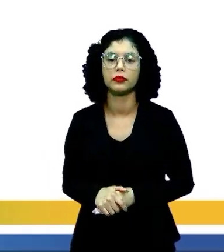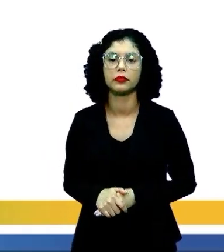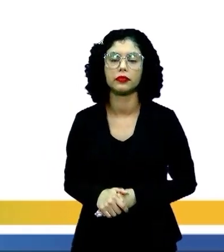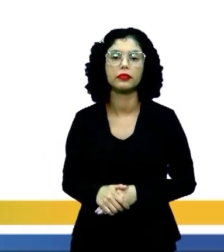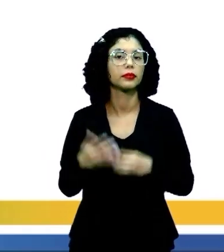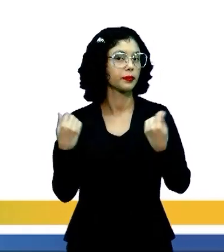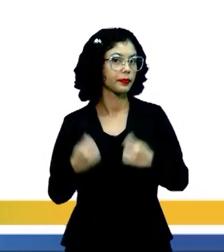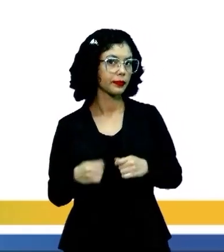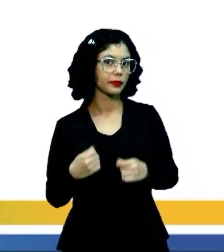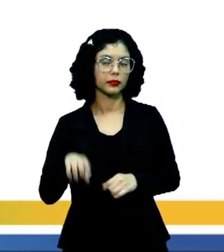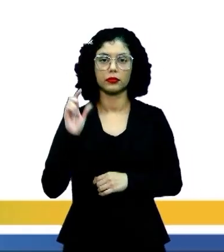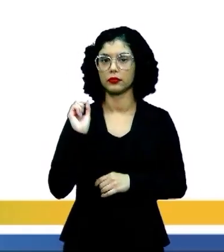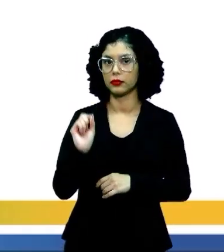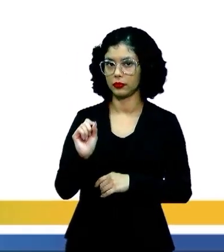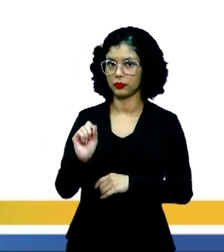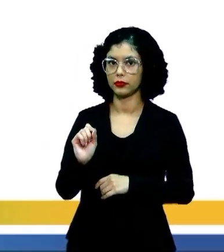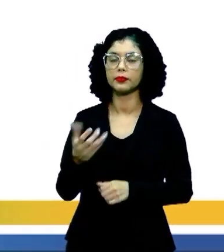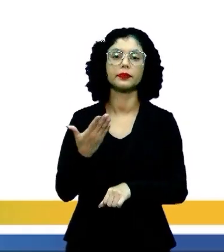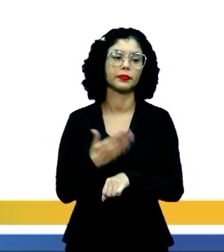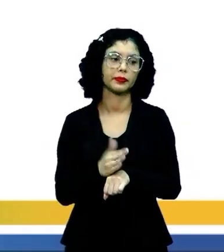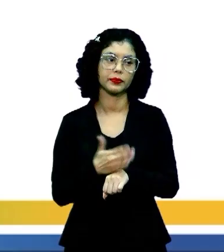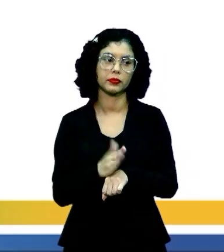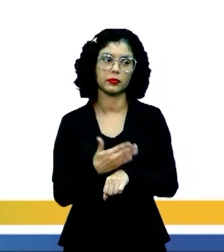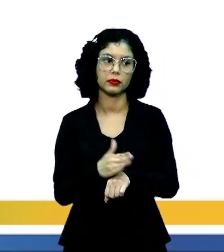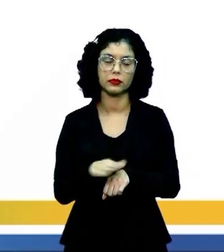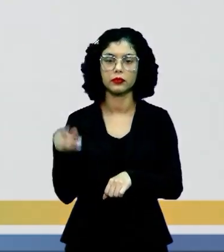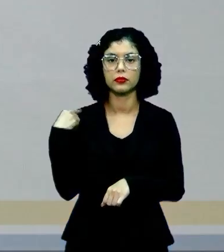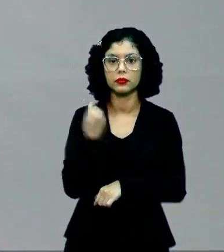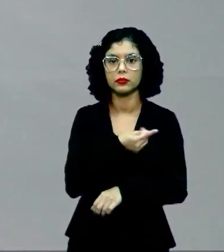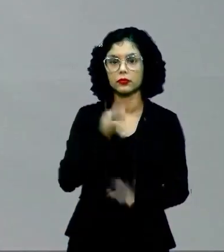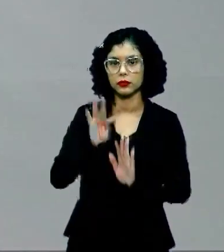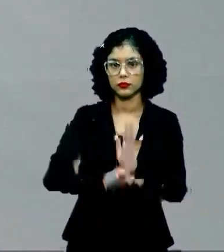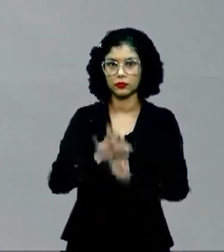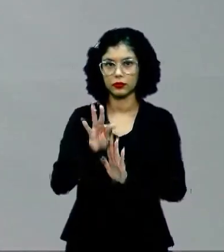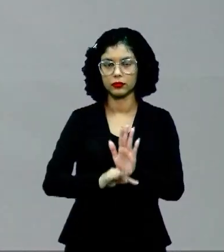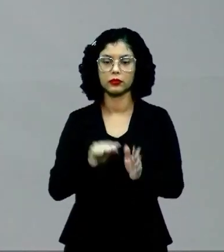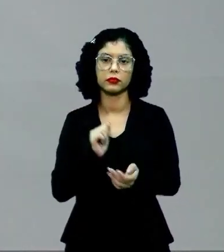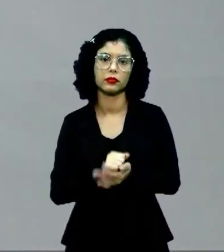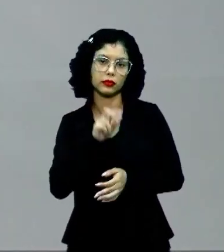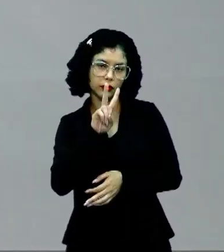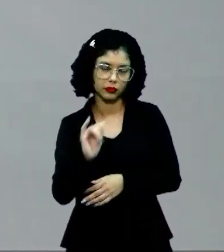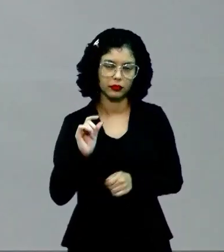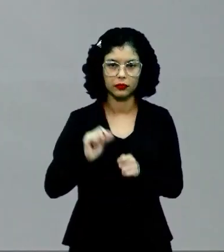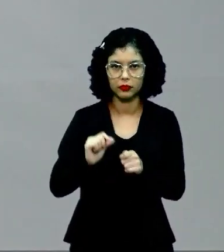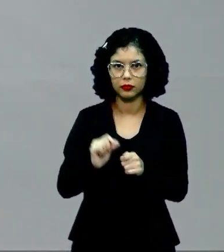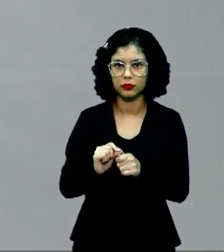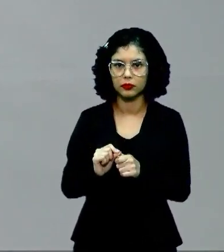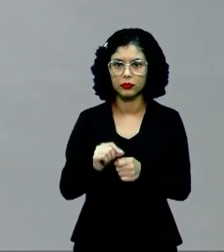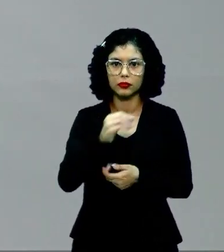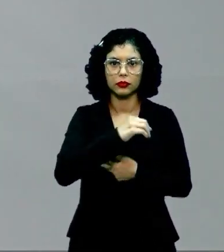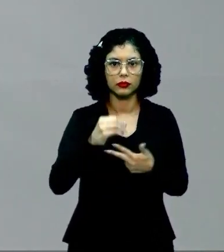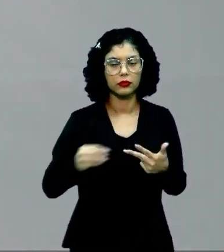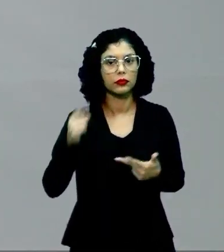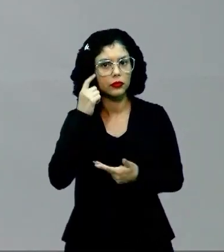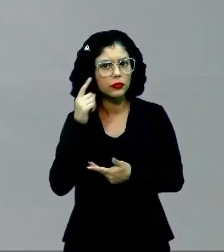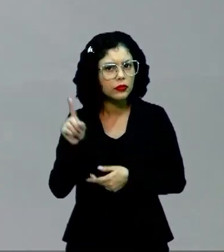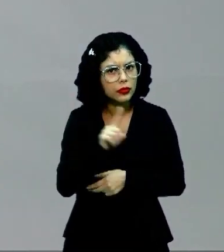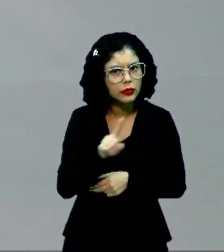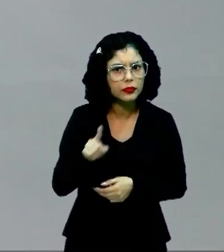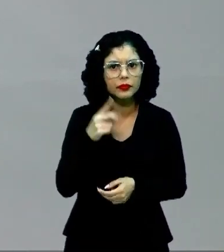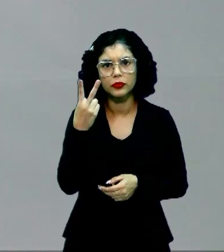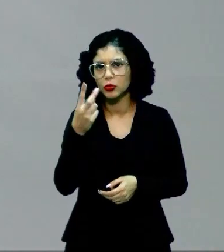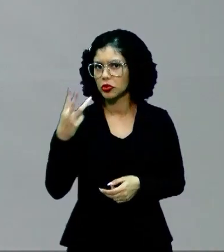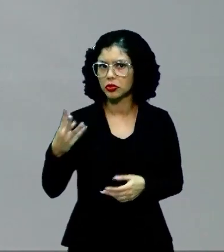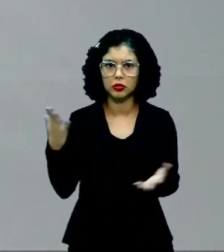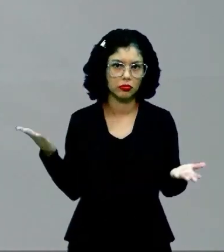Nós precisamos treinar, né, o nosso texto. Você que vai fazer o Enem, não pense que uma aula ou